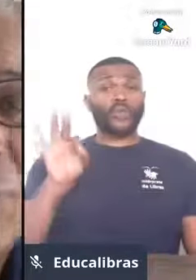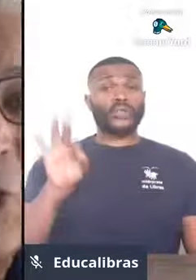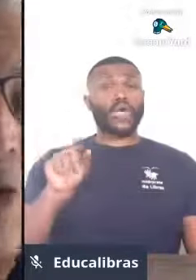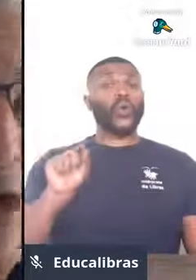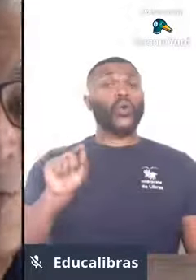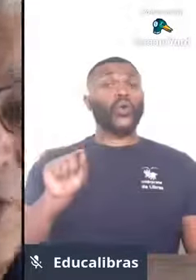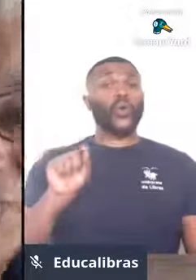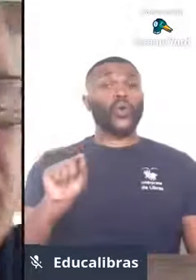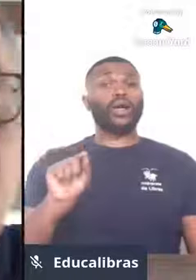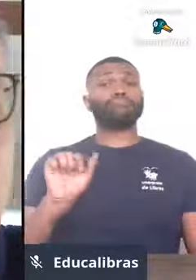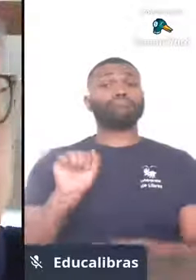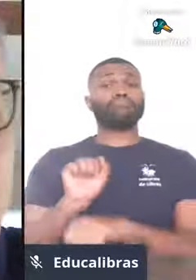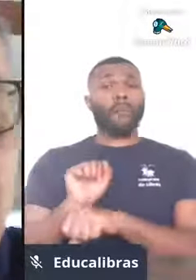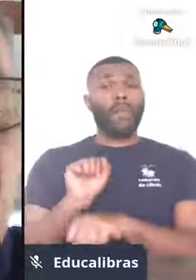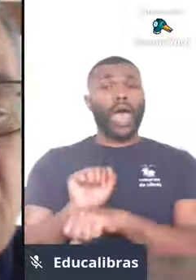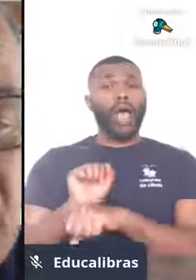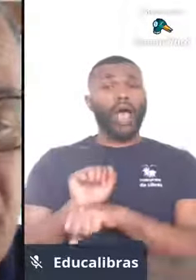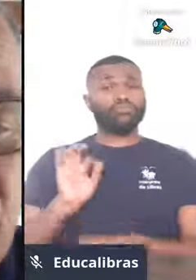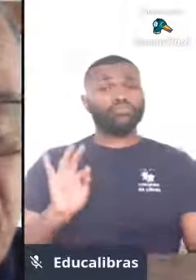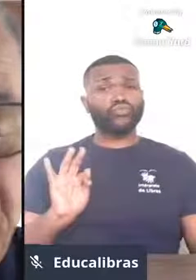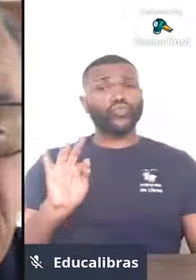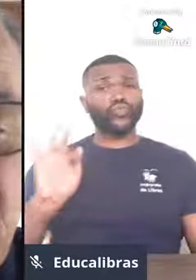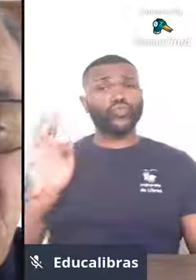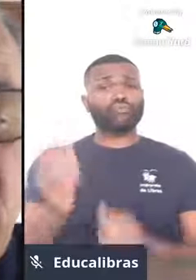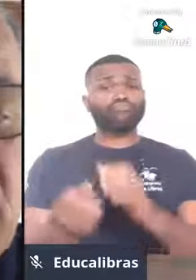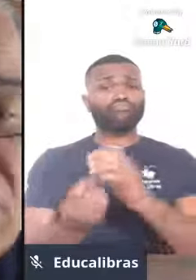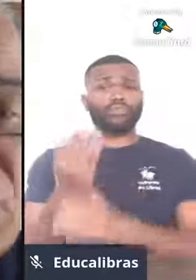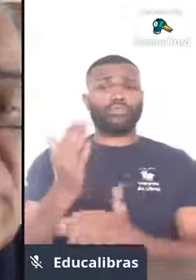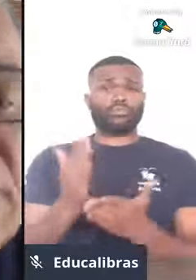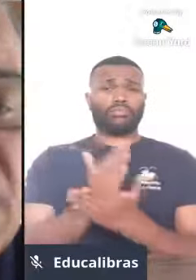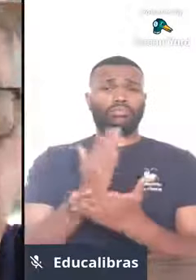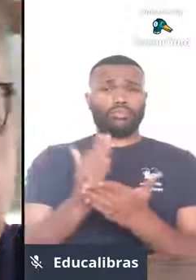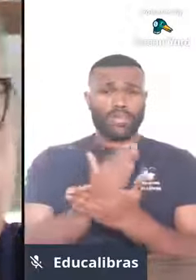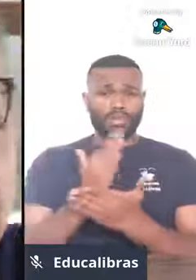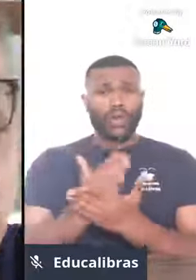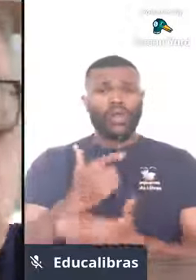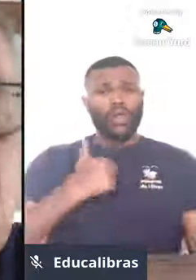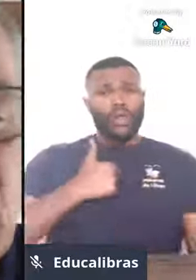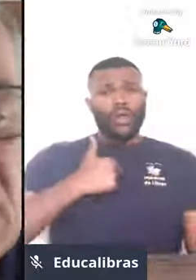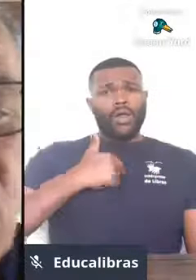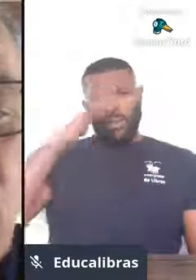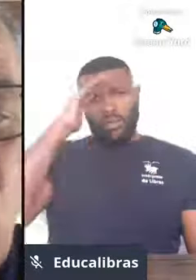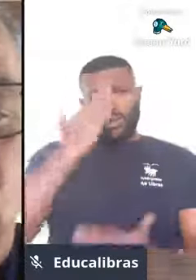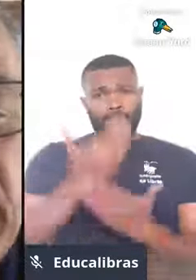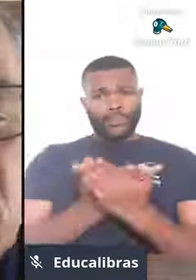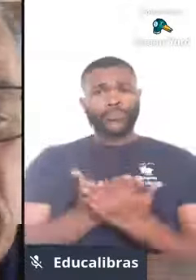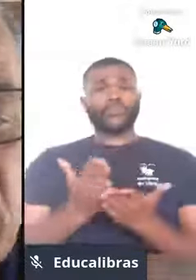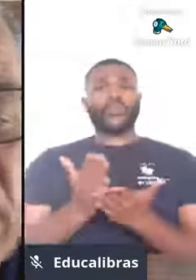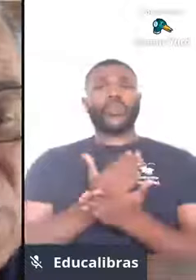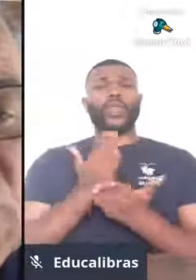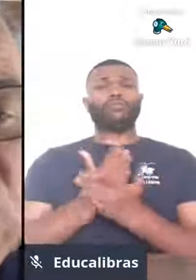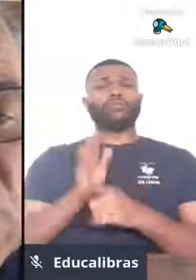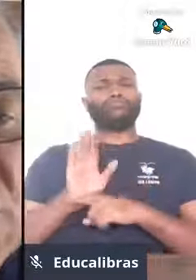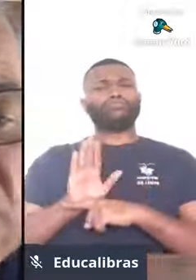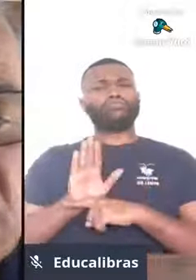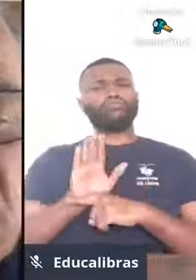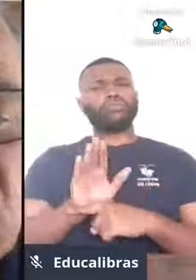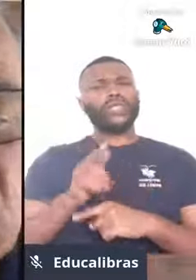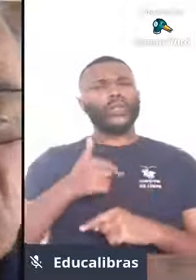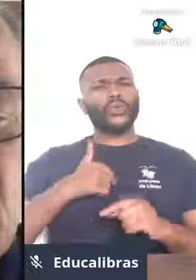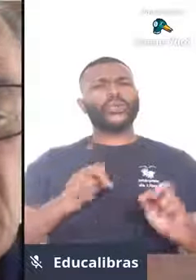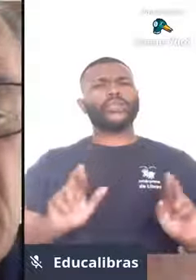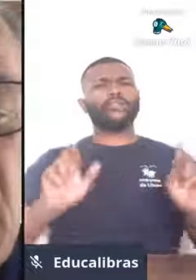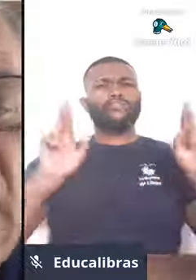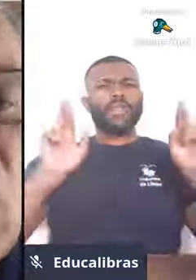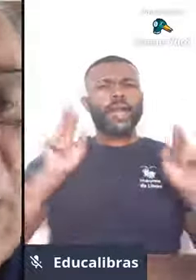deixar um pouco mais para frente o lançamento desse livro. Eu acredito que esse livro vai trazer uma contribuição boa e espero que as pessoas que estejam nos